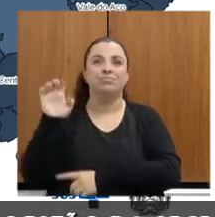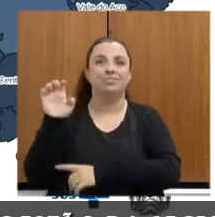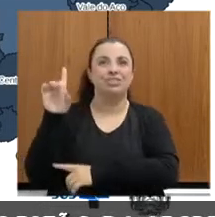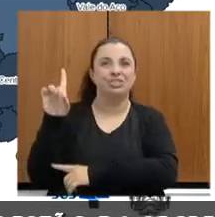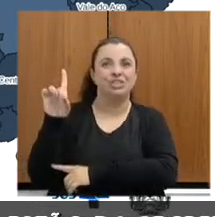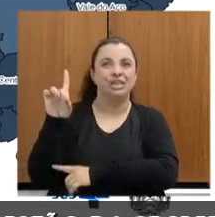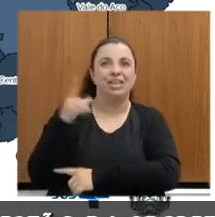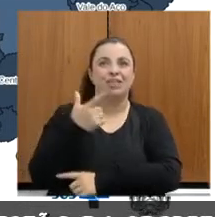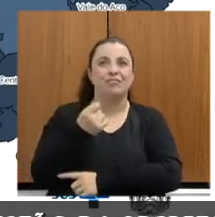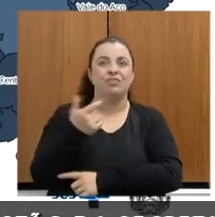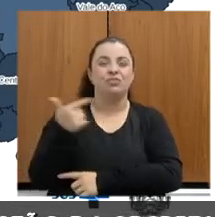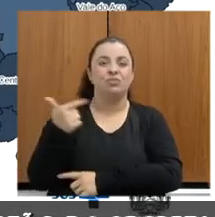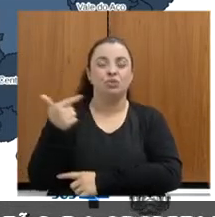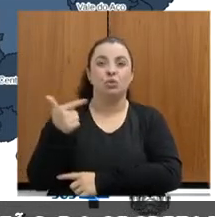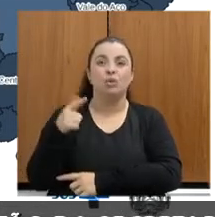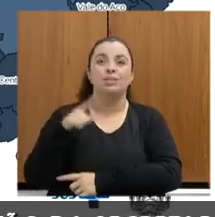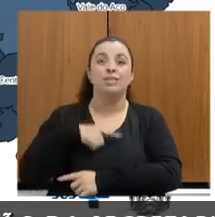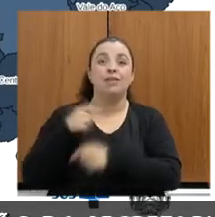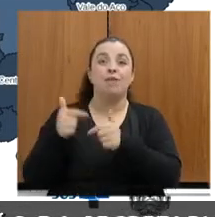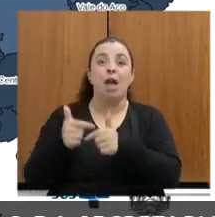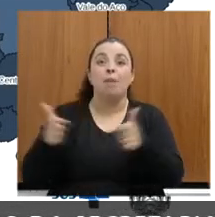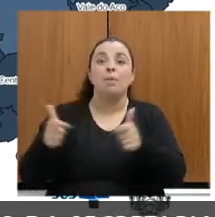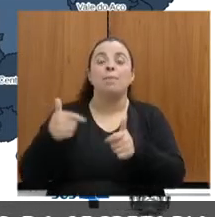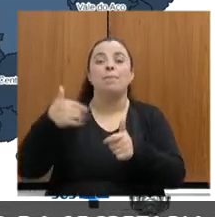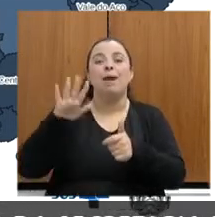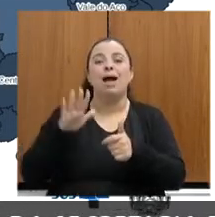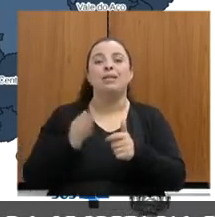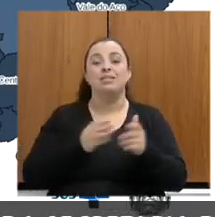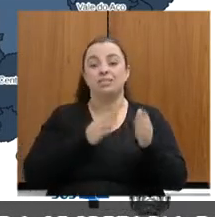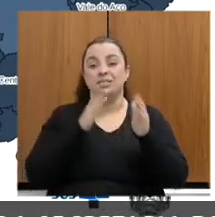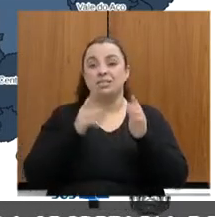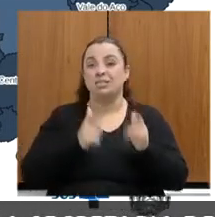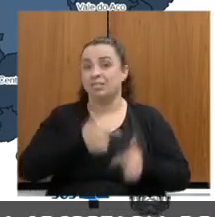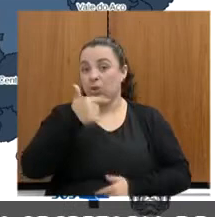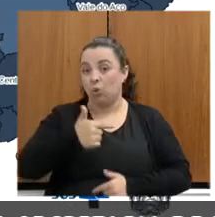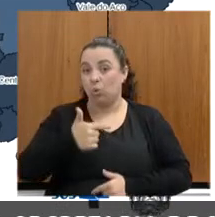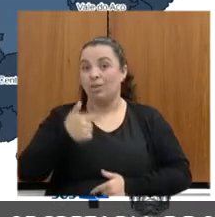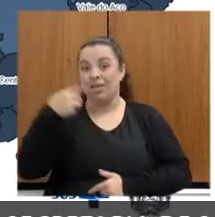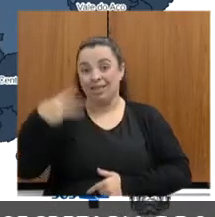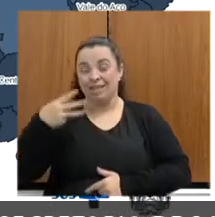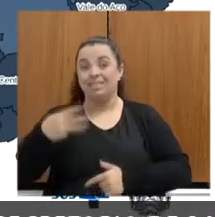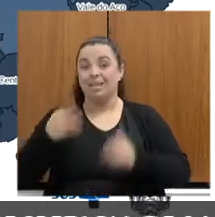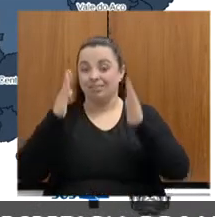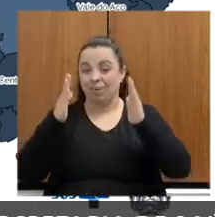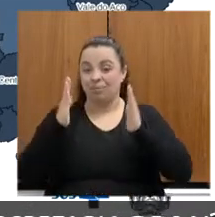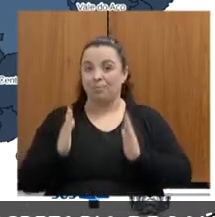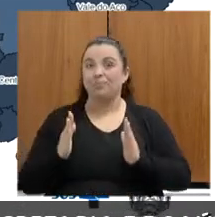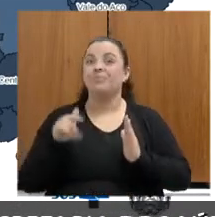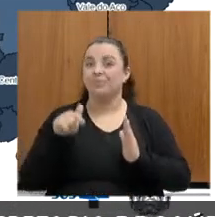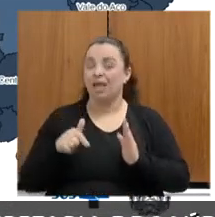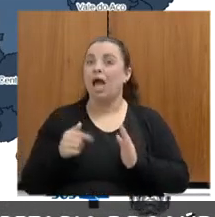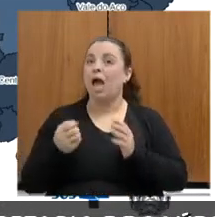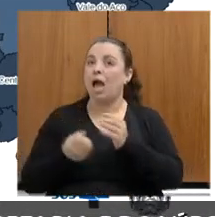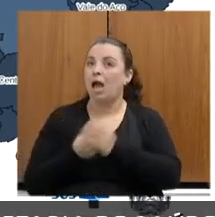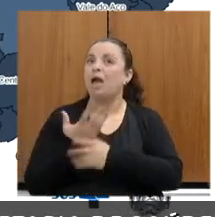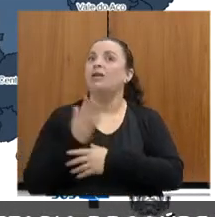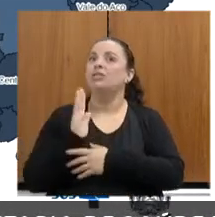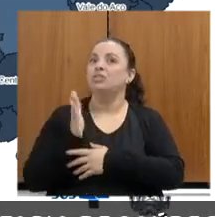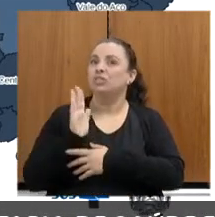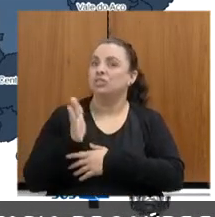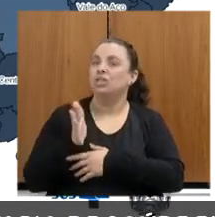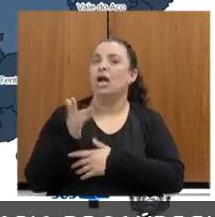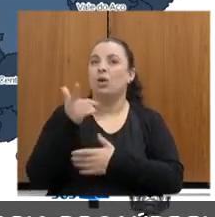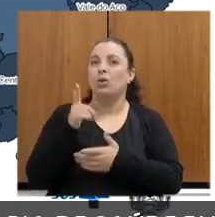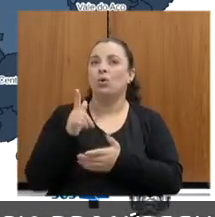as eles lançando a expansão do segunda e terceira fase a leste do Sul dia 15 agora semana que vem